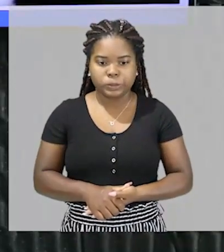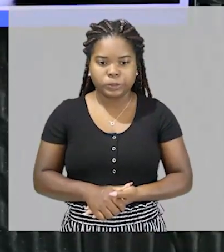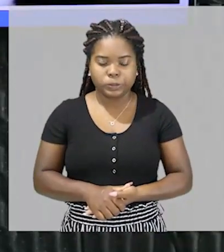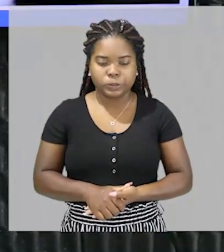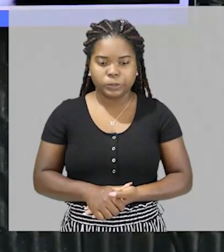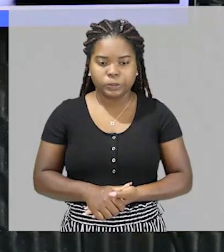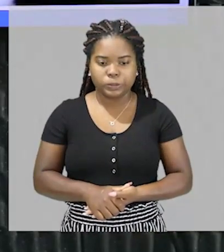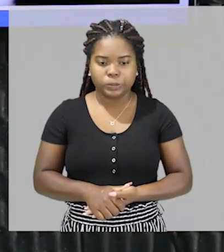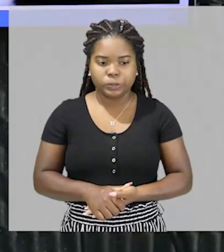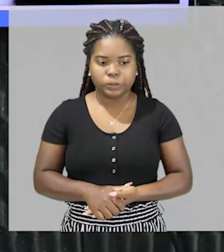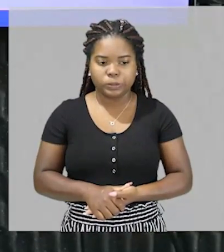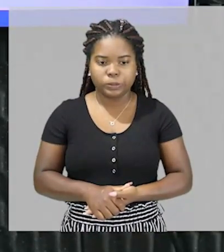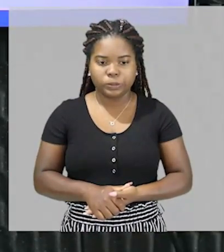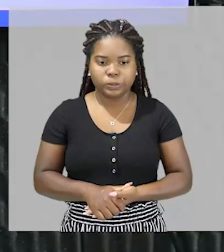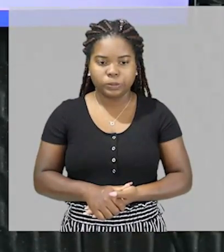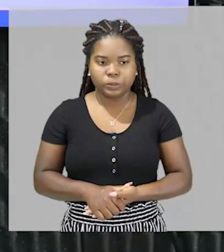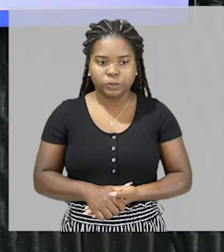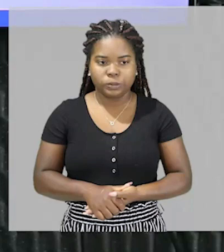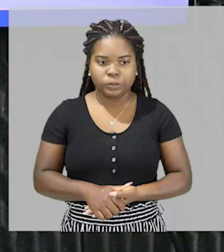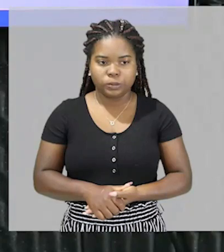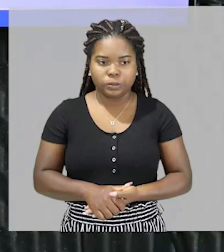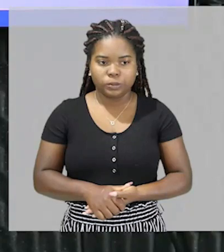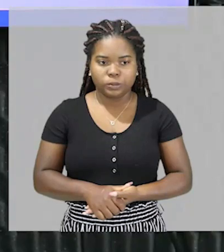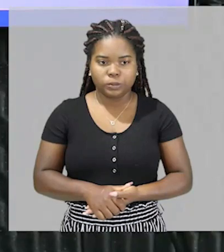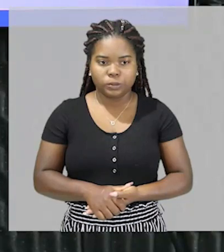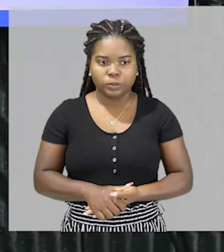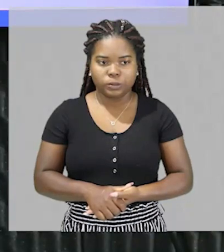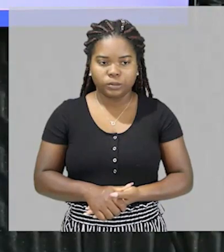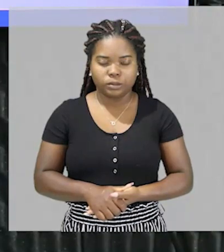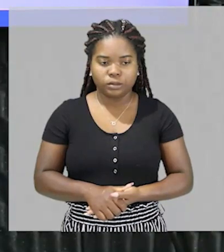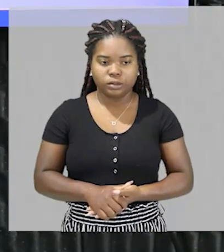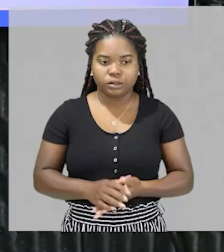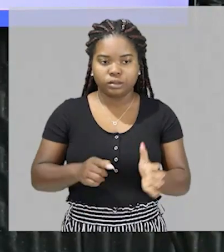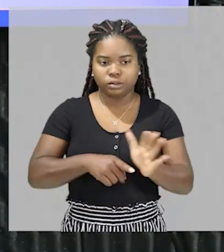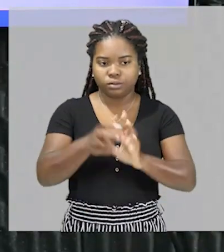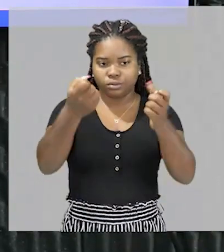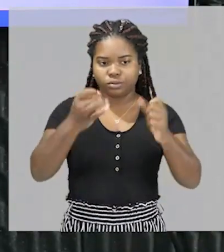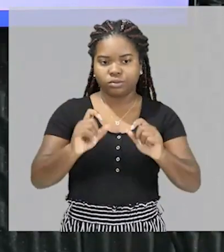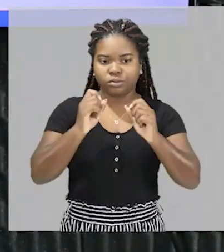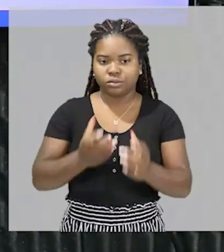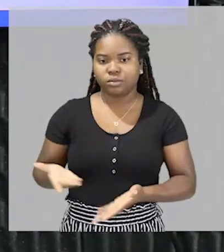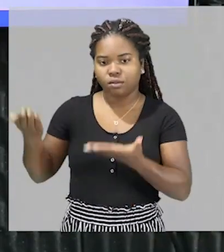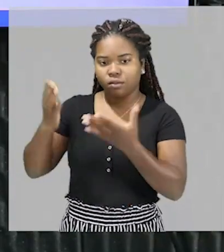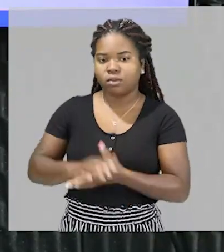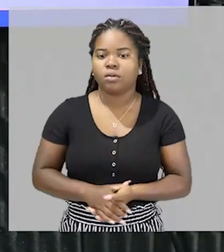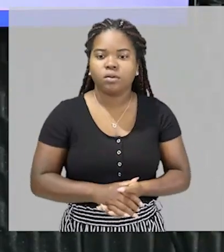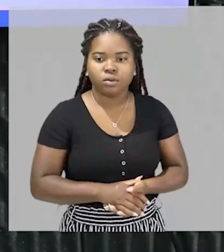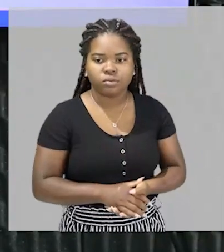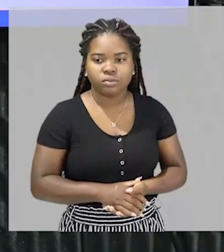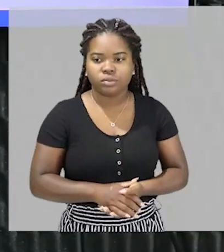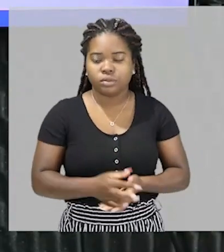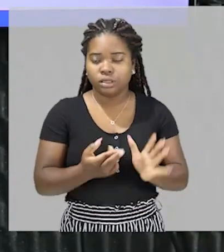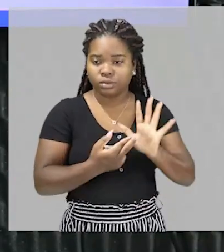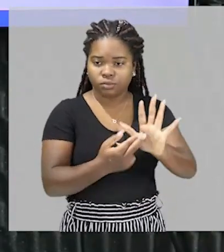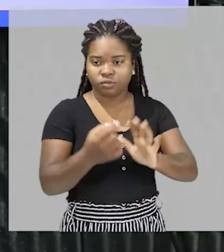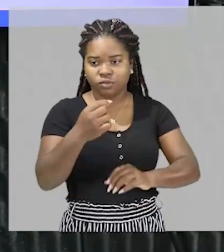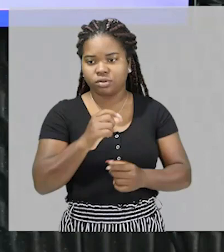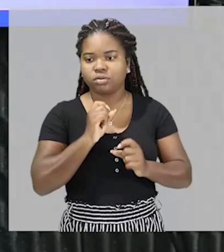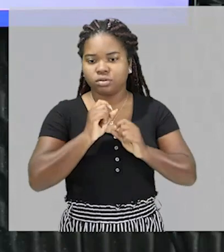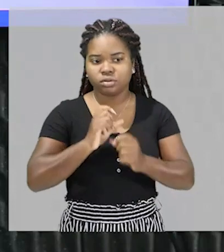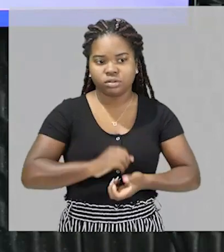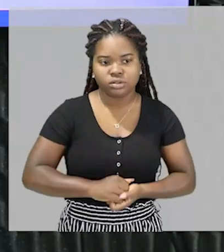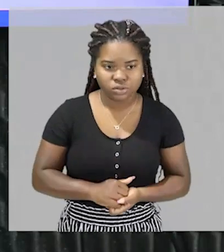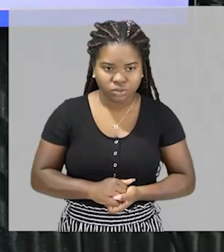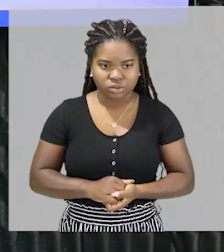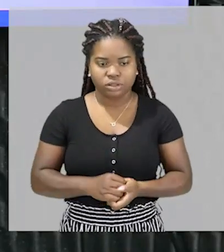século XX, beleza? No fotograma do Man Ray, O distanciamento da representação figurativa a que